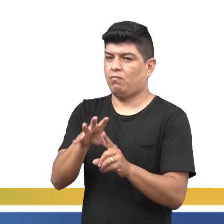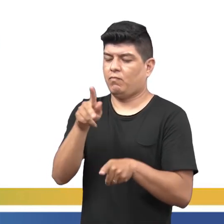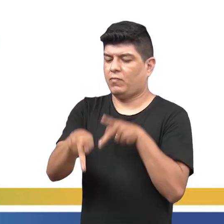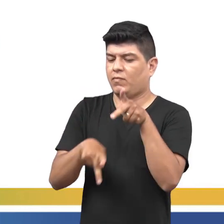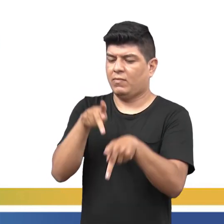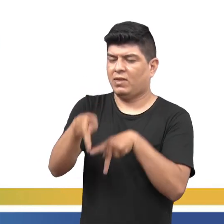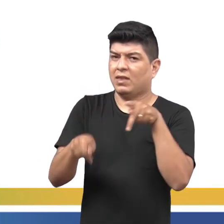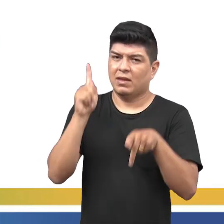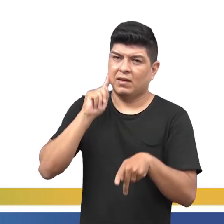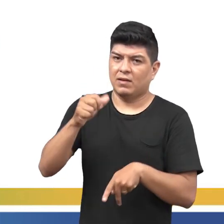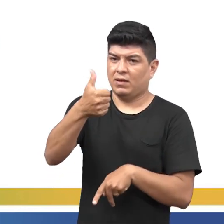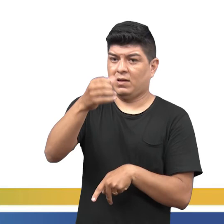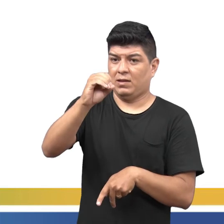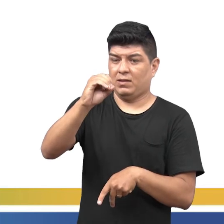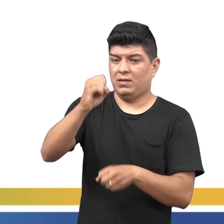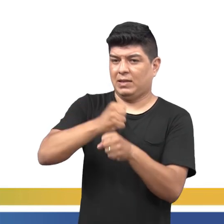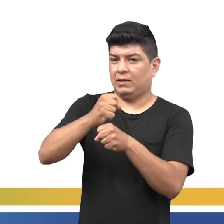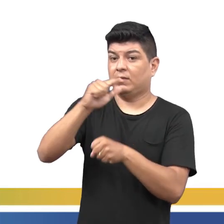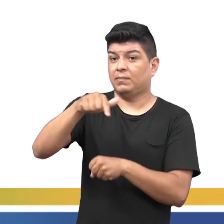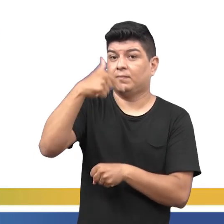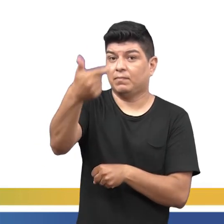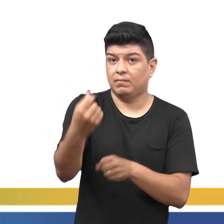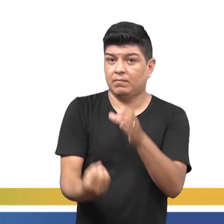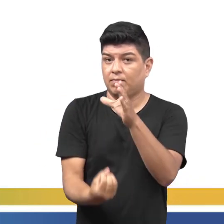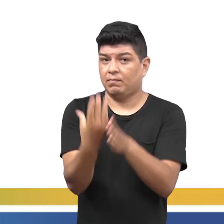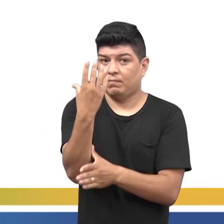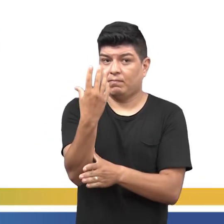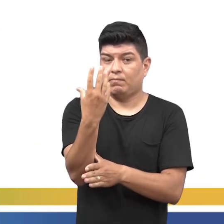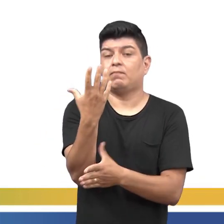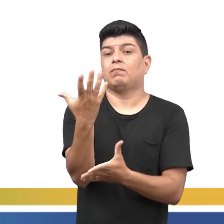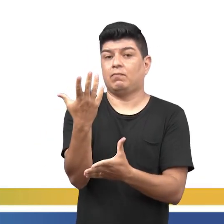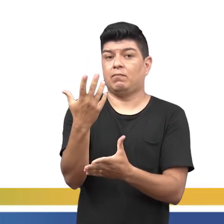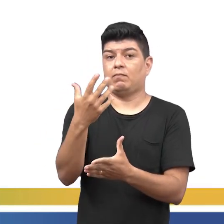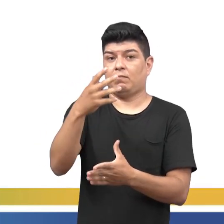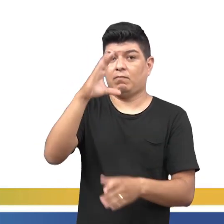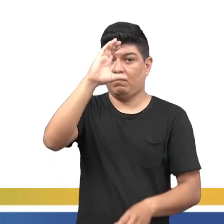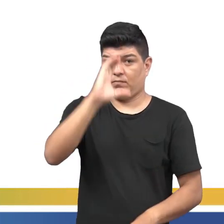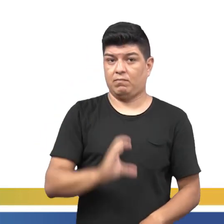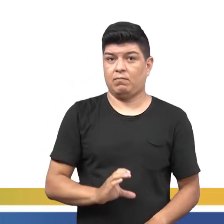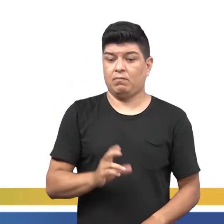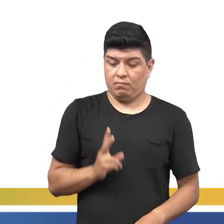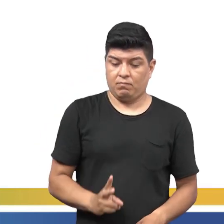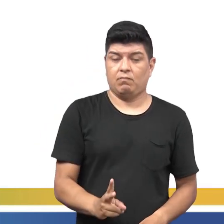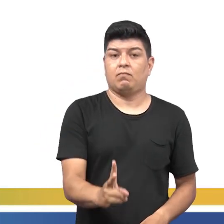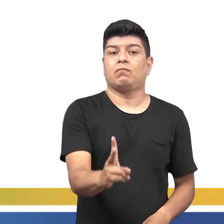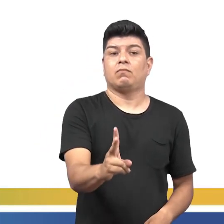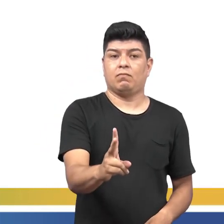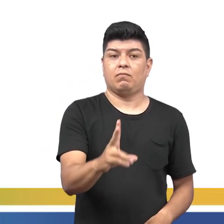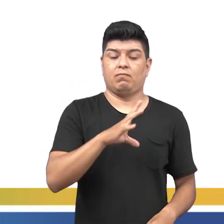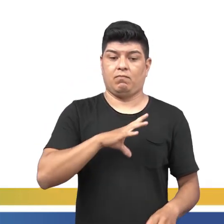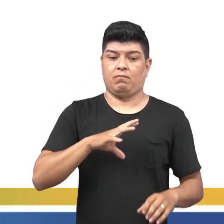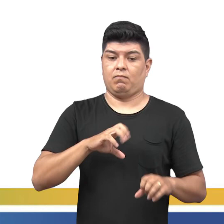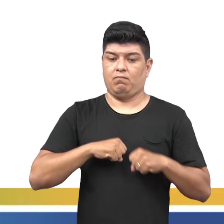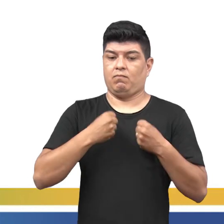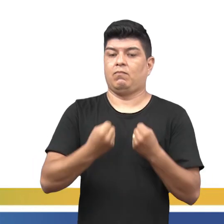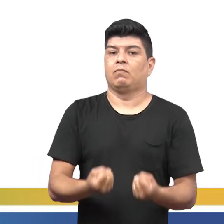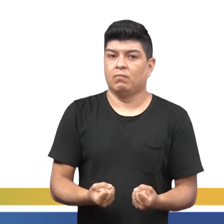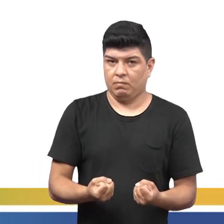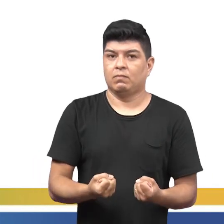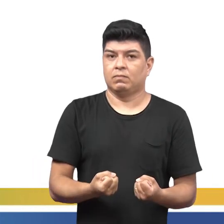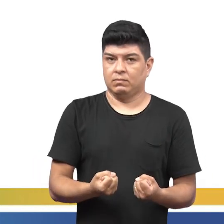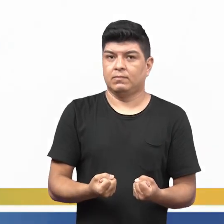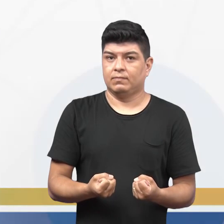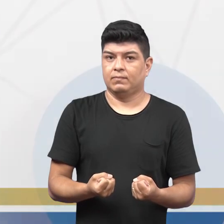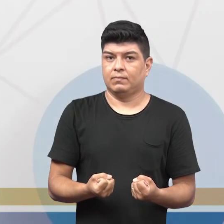Unidos, 10 anos depois de ter iniciado a crise, para que os cidadãos continuassem tendo ânimo, coragem e